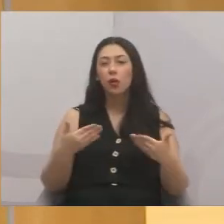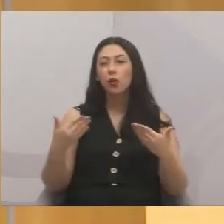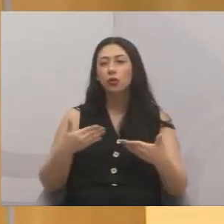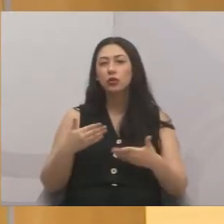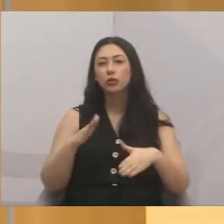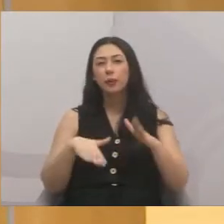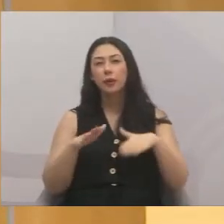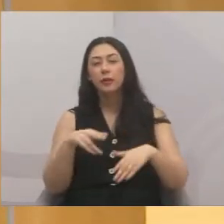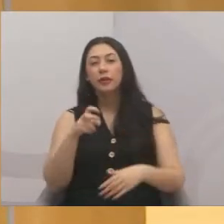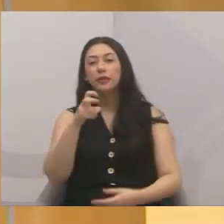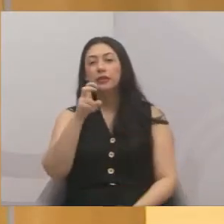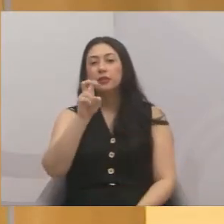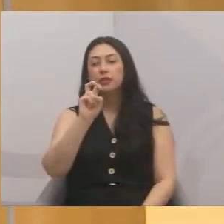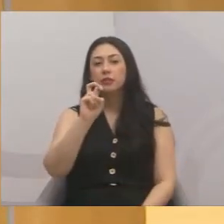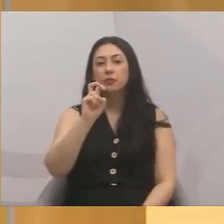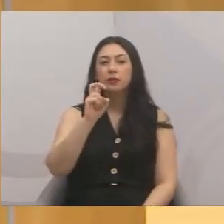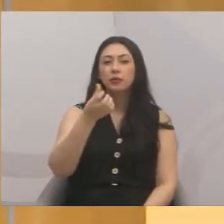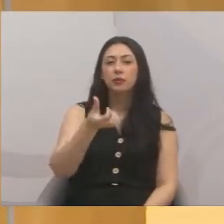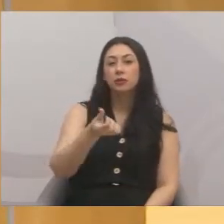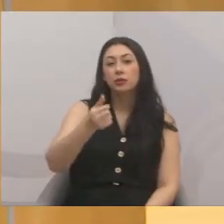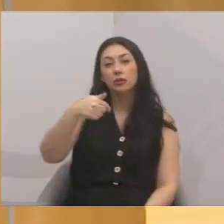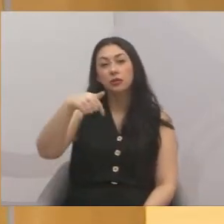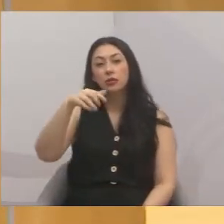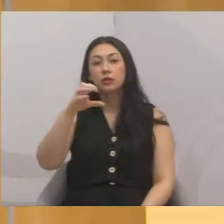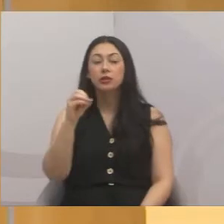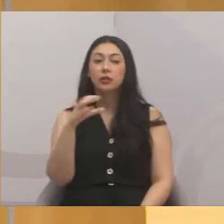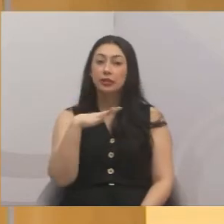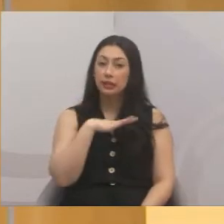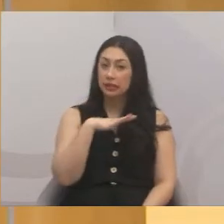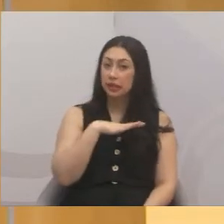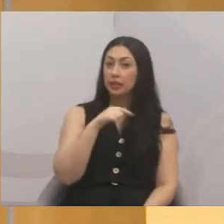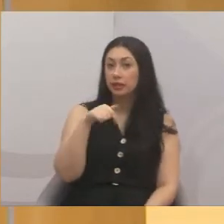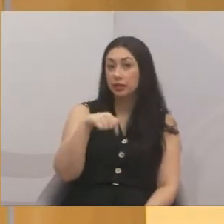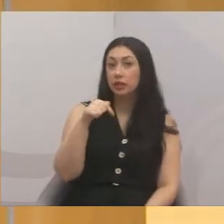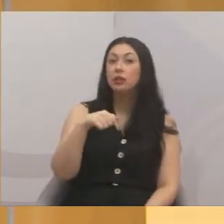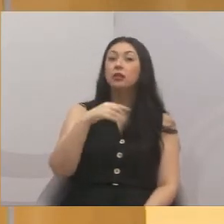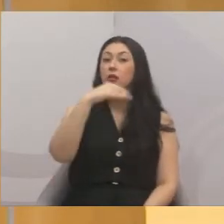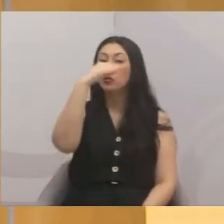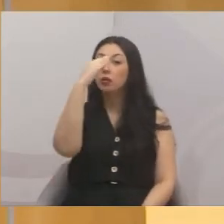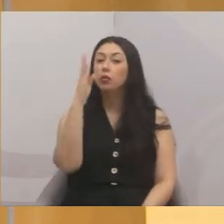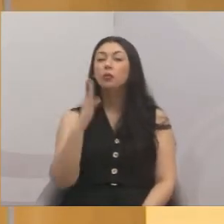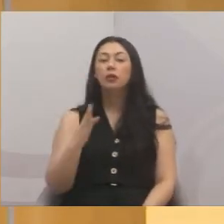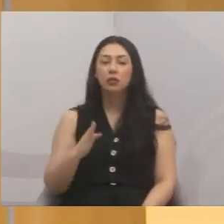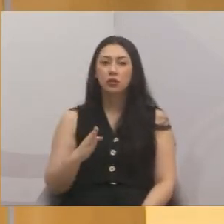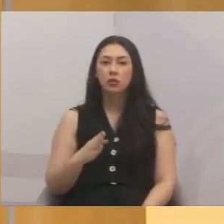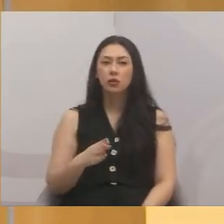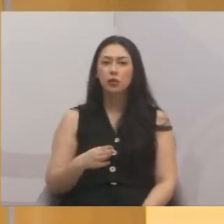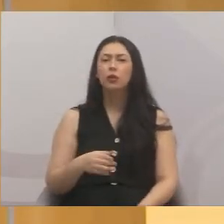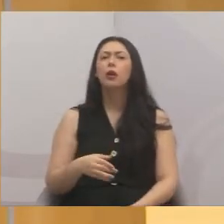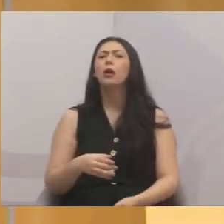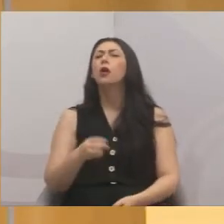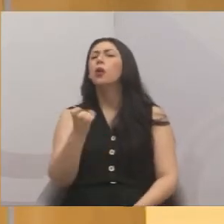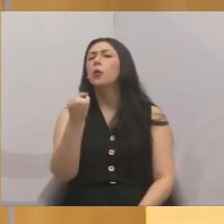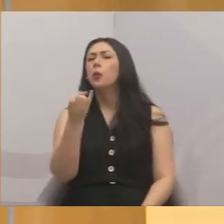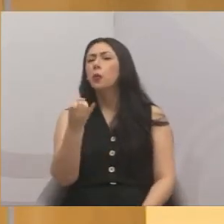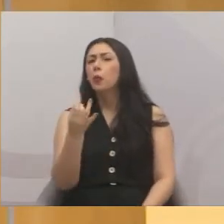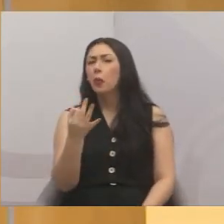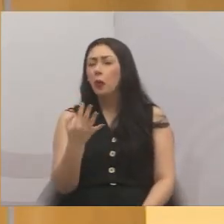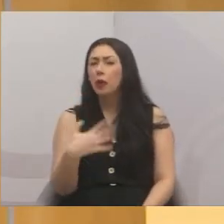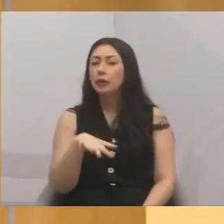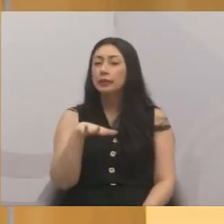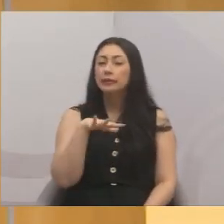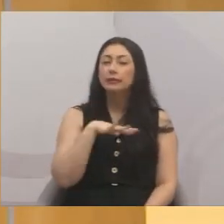de 5.670 municípios. Sabe quantos aderiram e aderem? Quantos até hoje